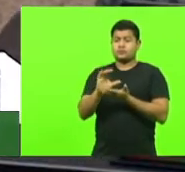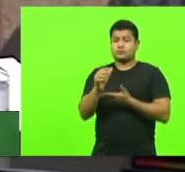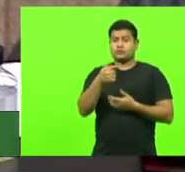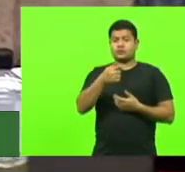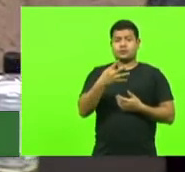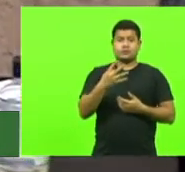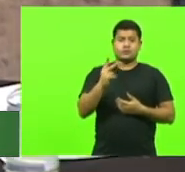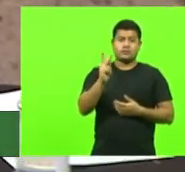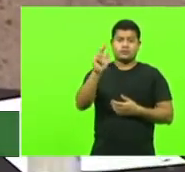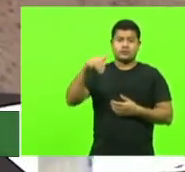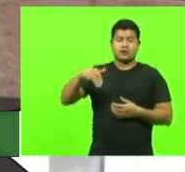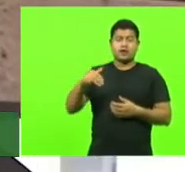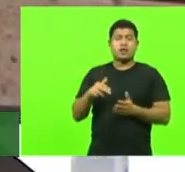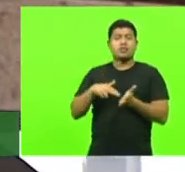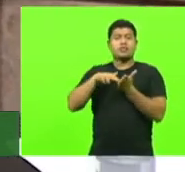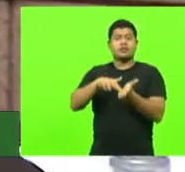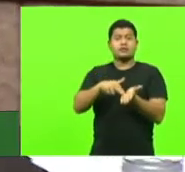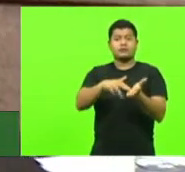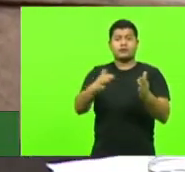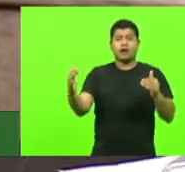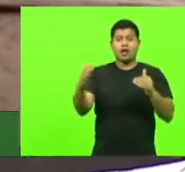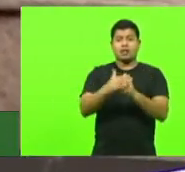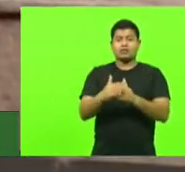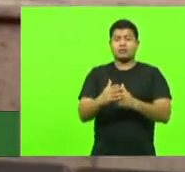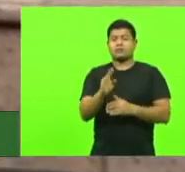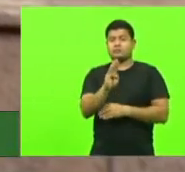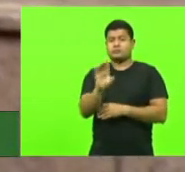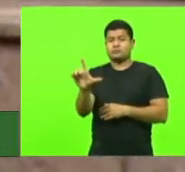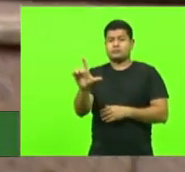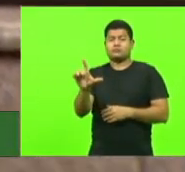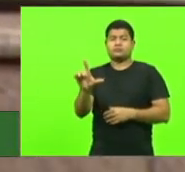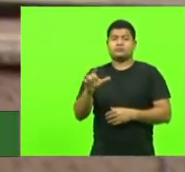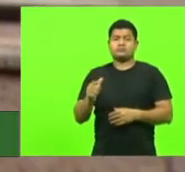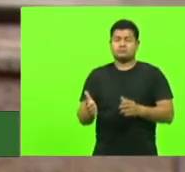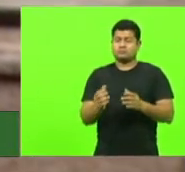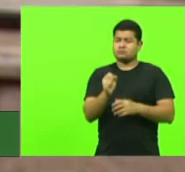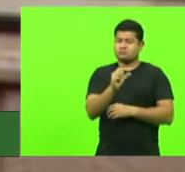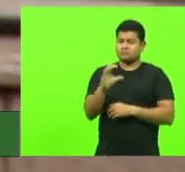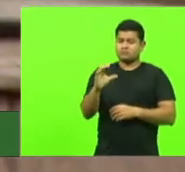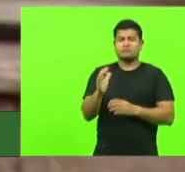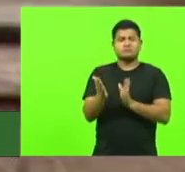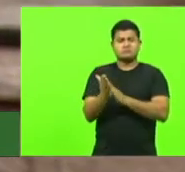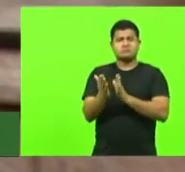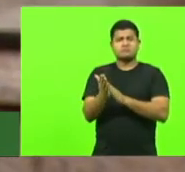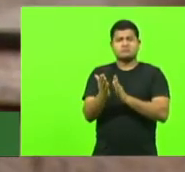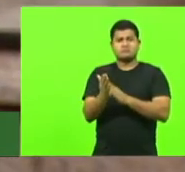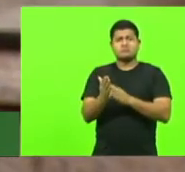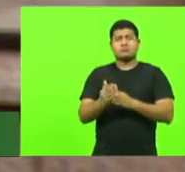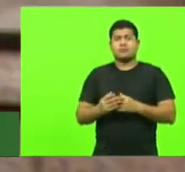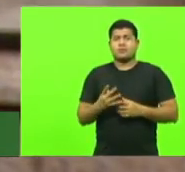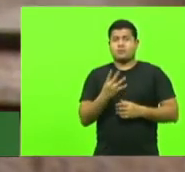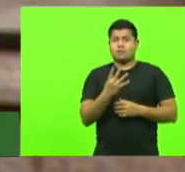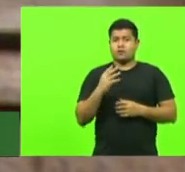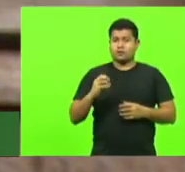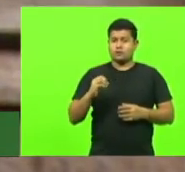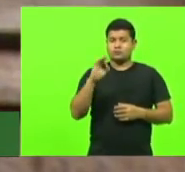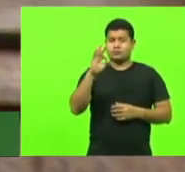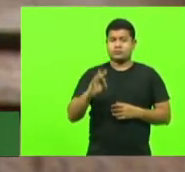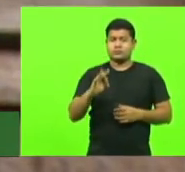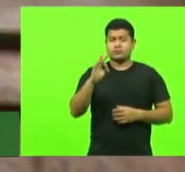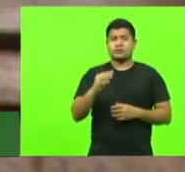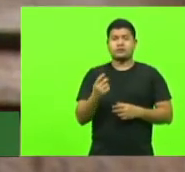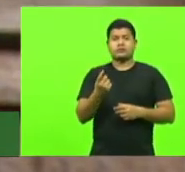quilômetros, navegantes a Blumenau. Santa Catarina está de parabéns, a gente tem dito, 40% da economia